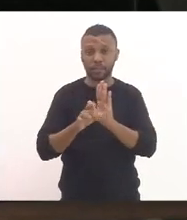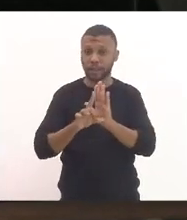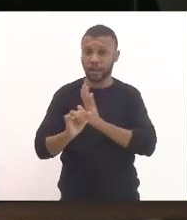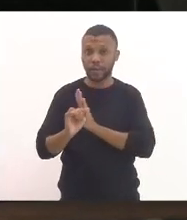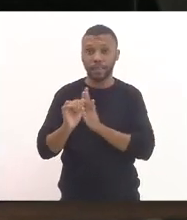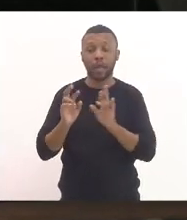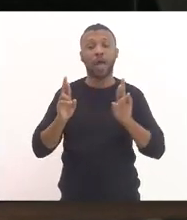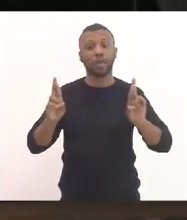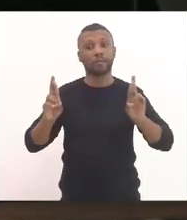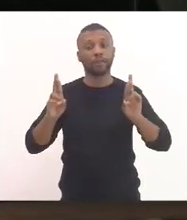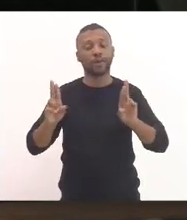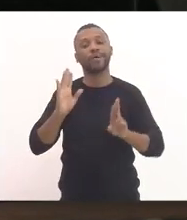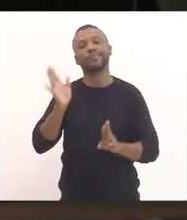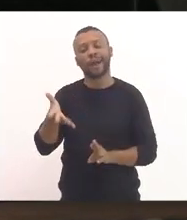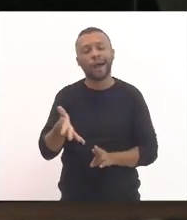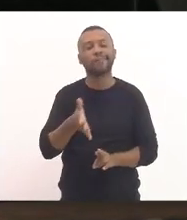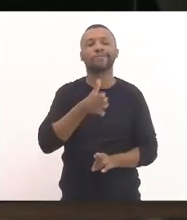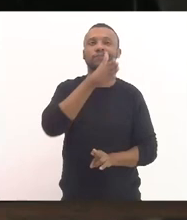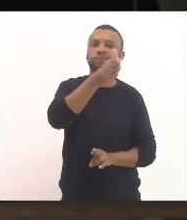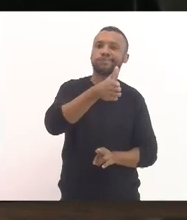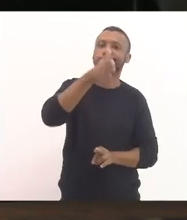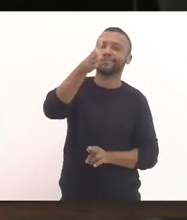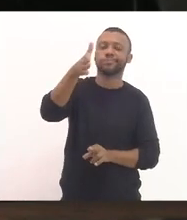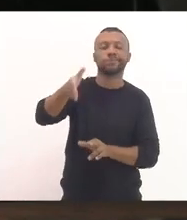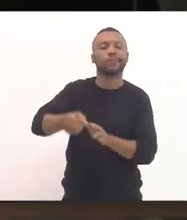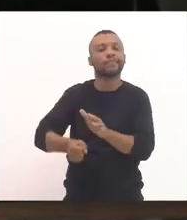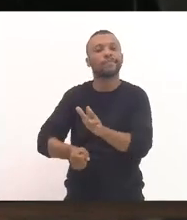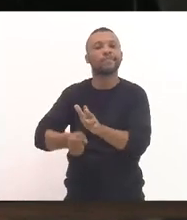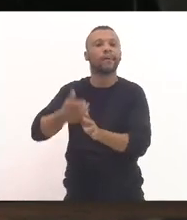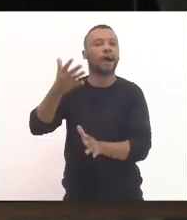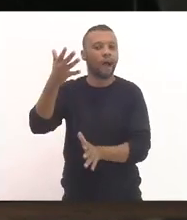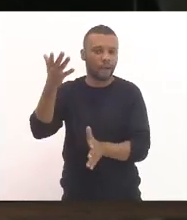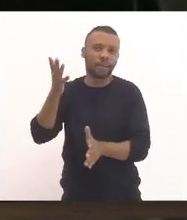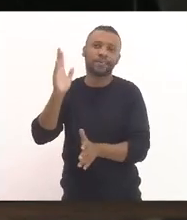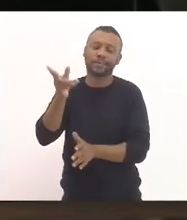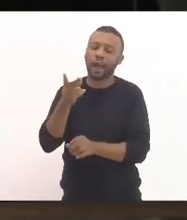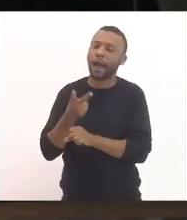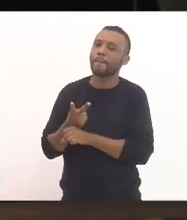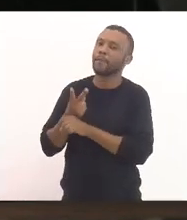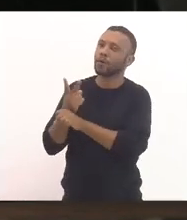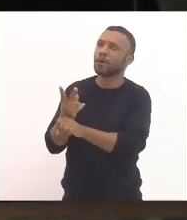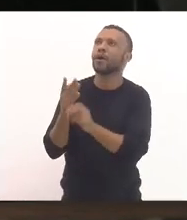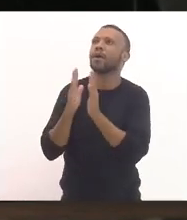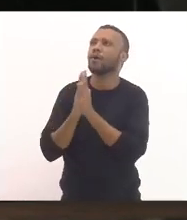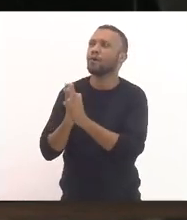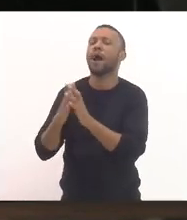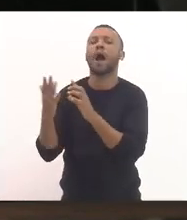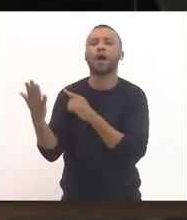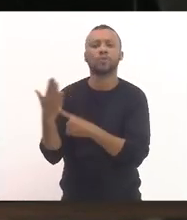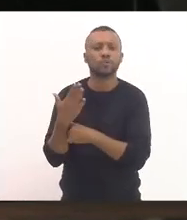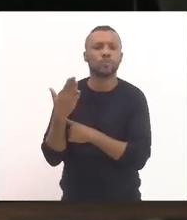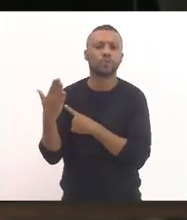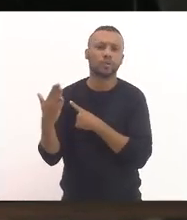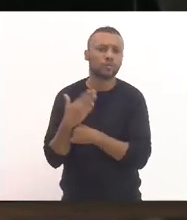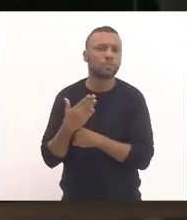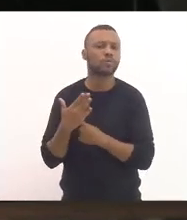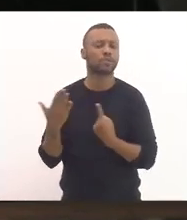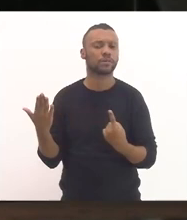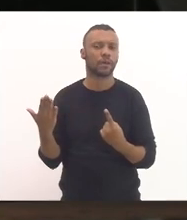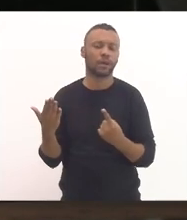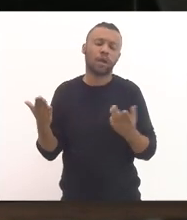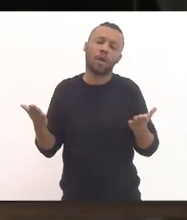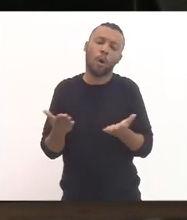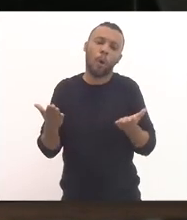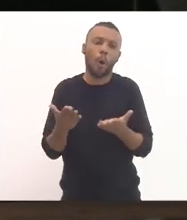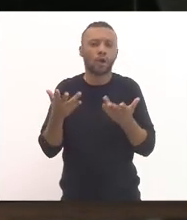Esperança já bate em todas as portas né Já procurei já ajuda e eu